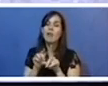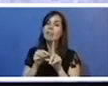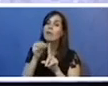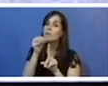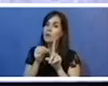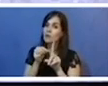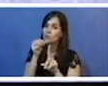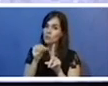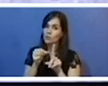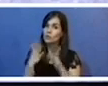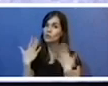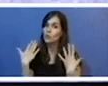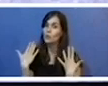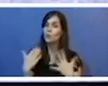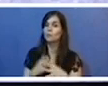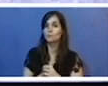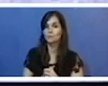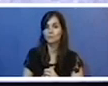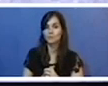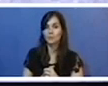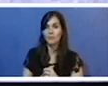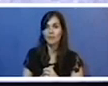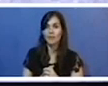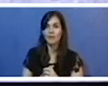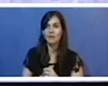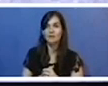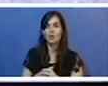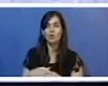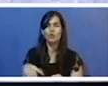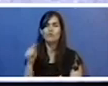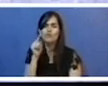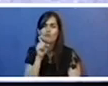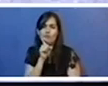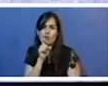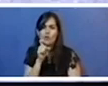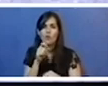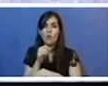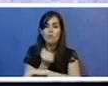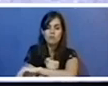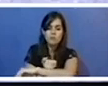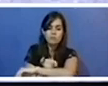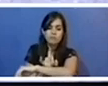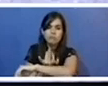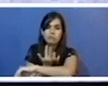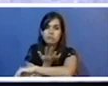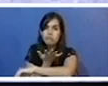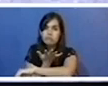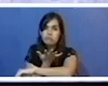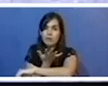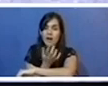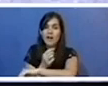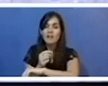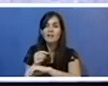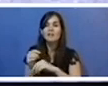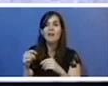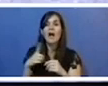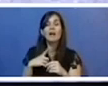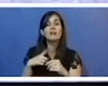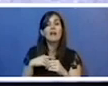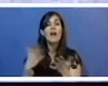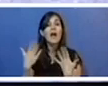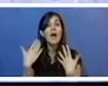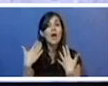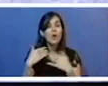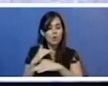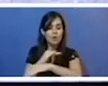do corpo. Em situações de frio, o nosso pelo fica arrepiado. Quando o pelo ele sobe, concentra uma camada de calor